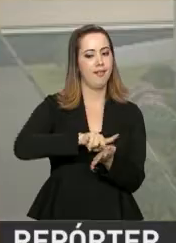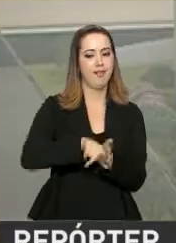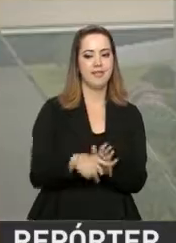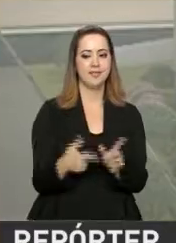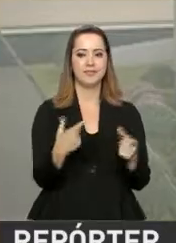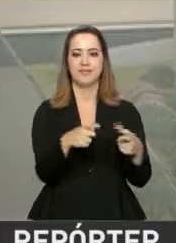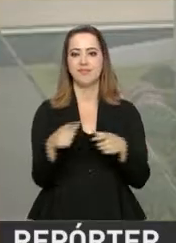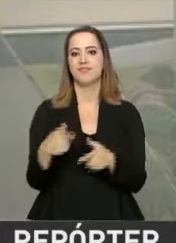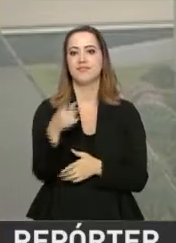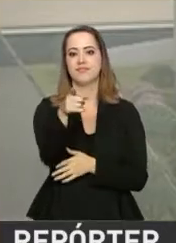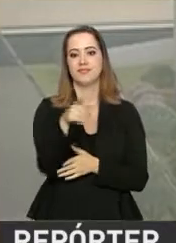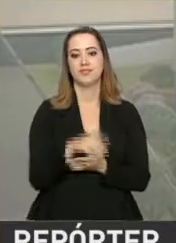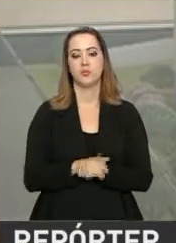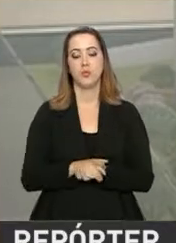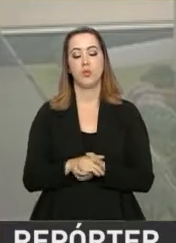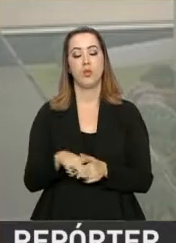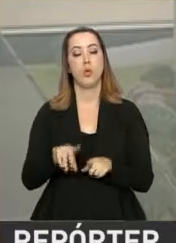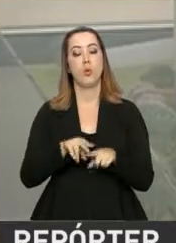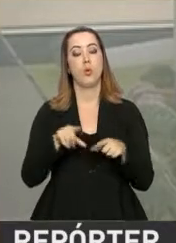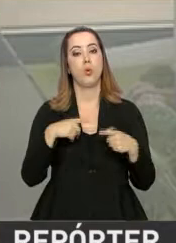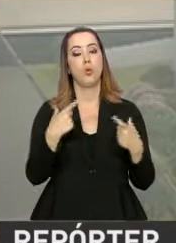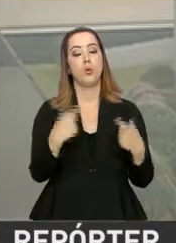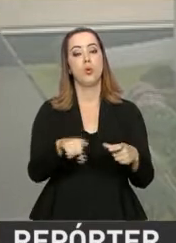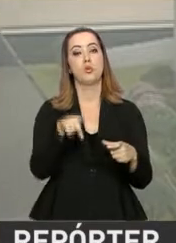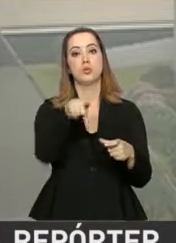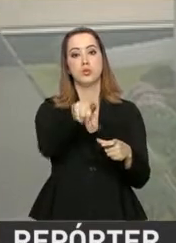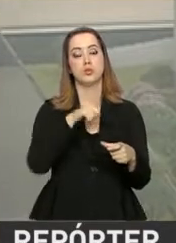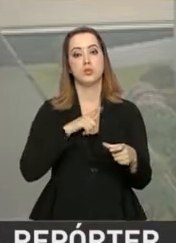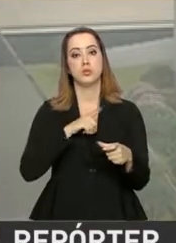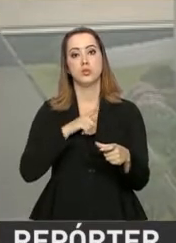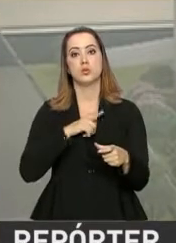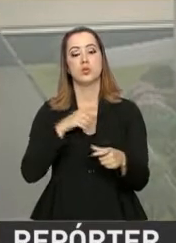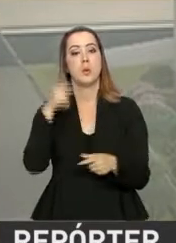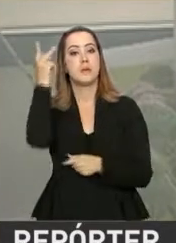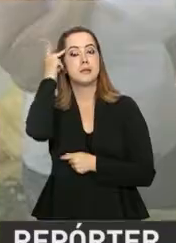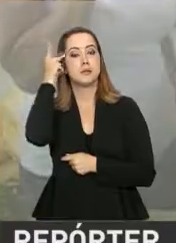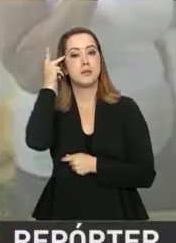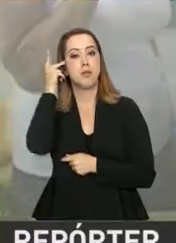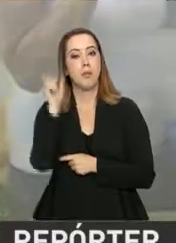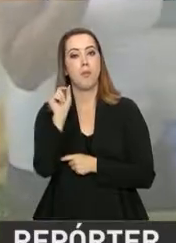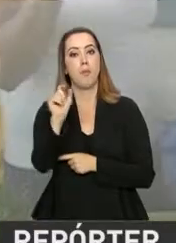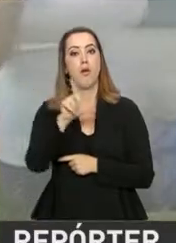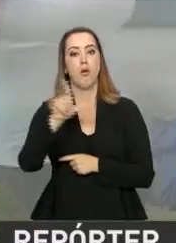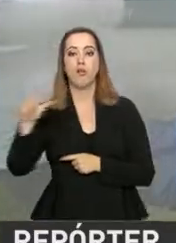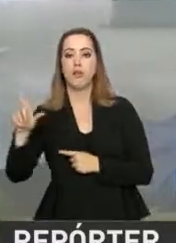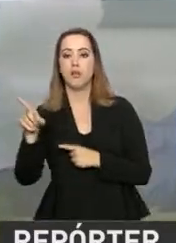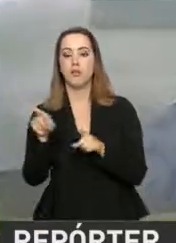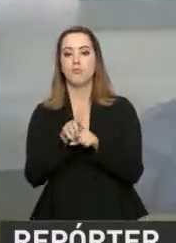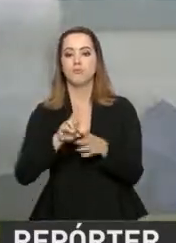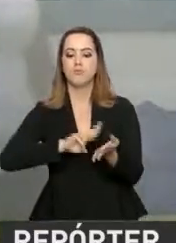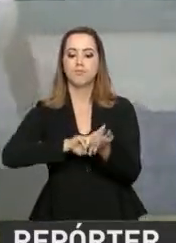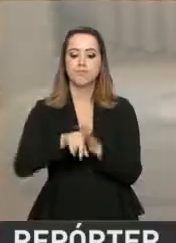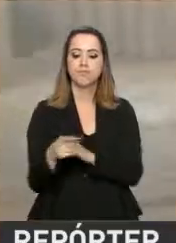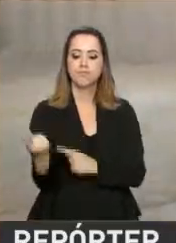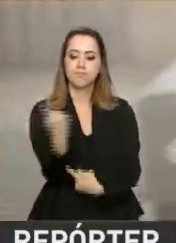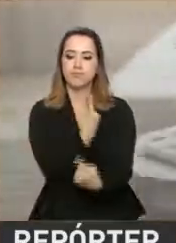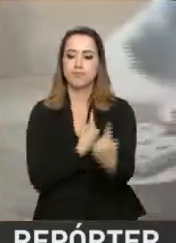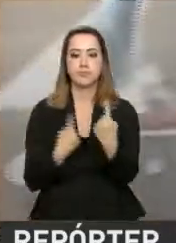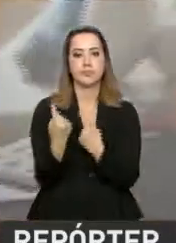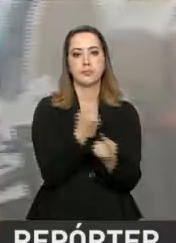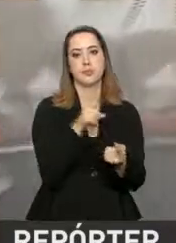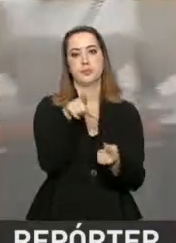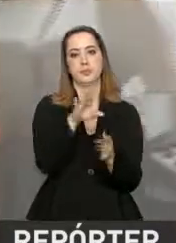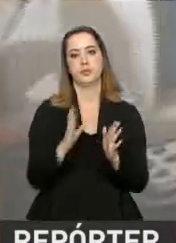coisa assim o estande desse empreendimento que fica na zona leste de São Paulo costuma ter bastante movimento